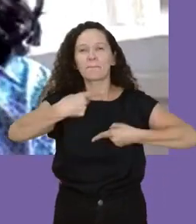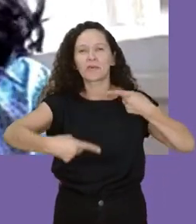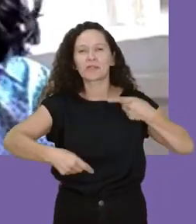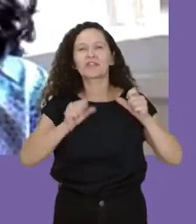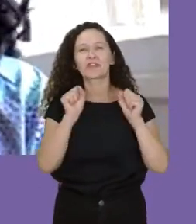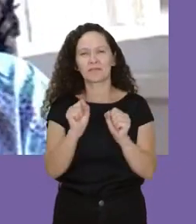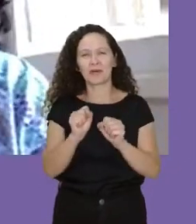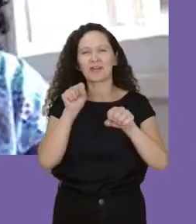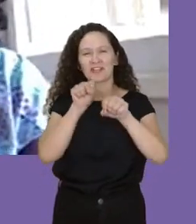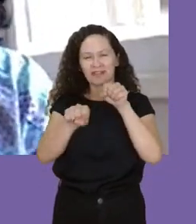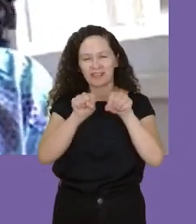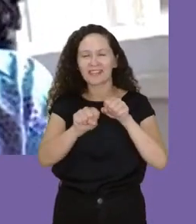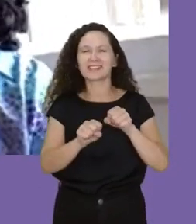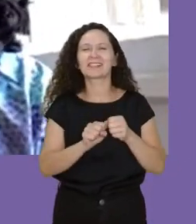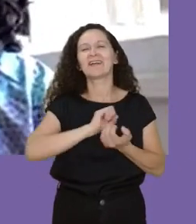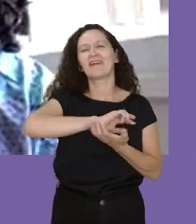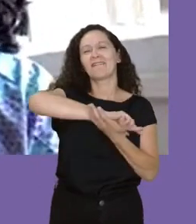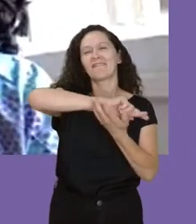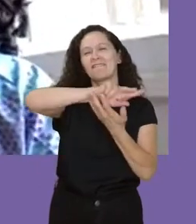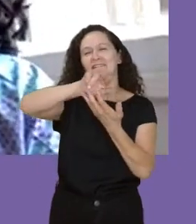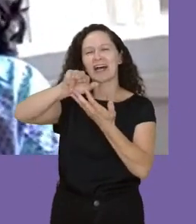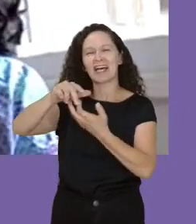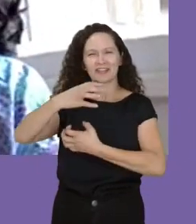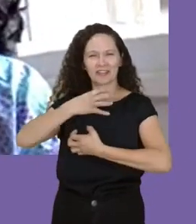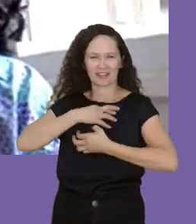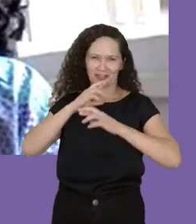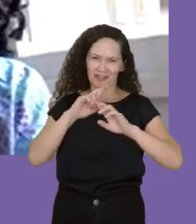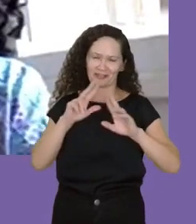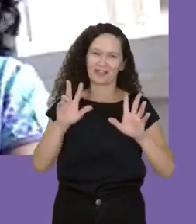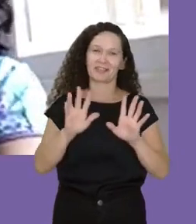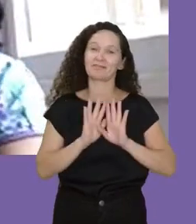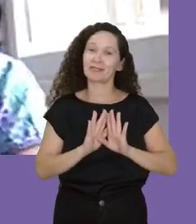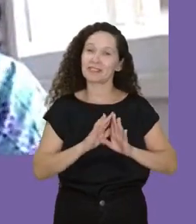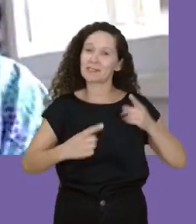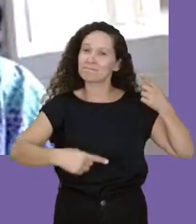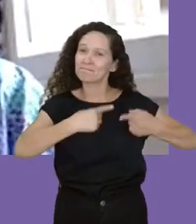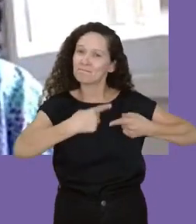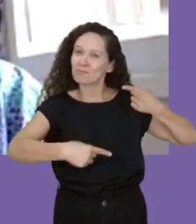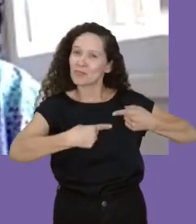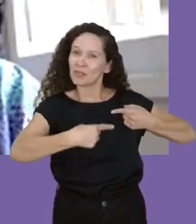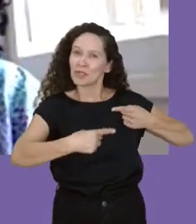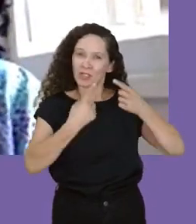pode existir também de outras formas, mas violência política de